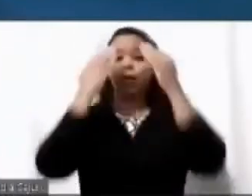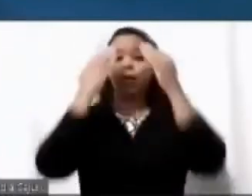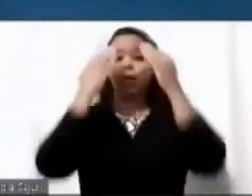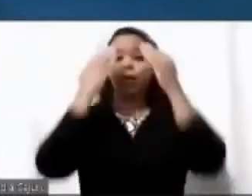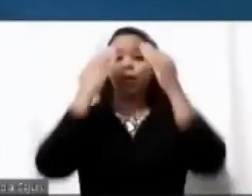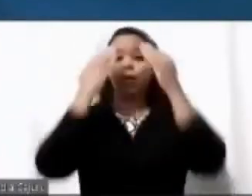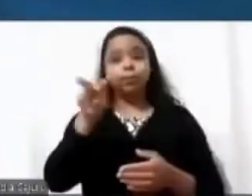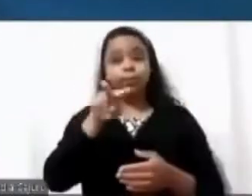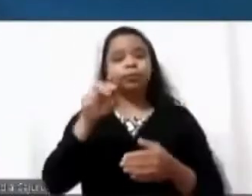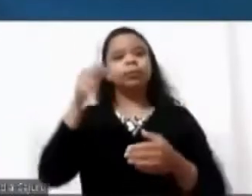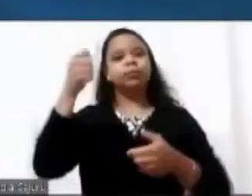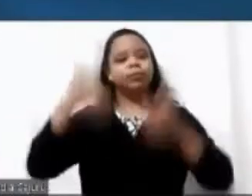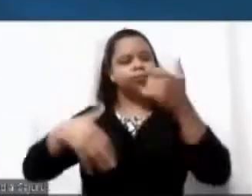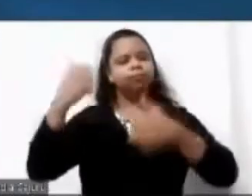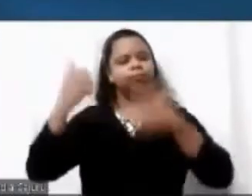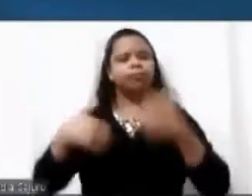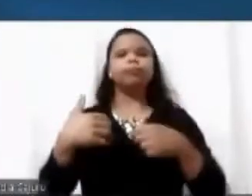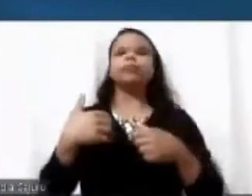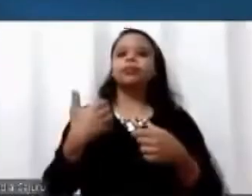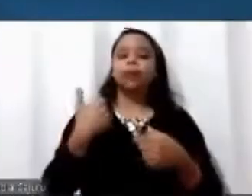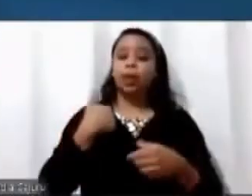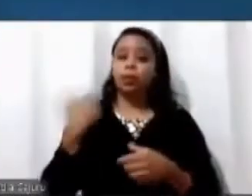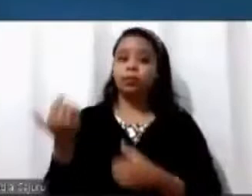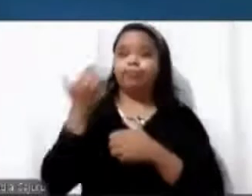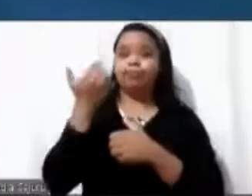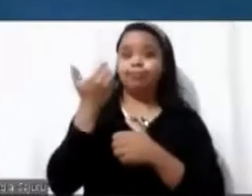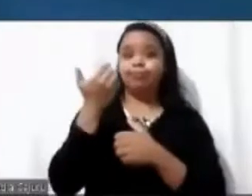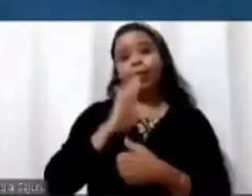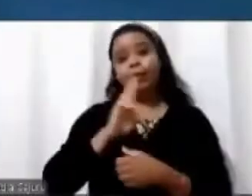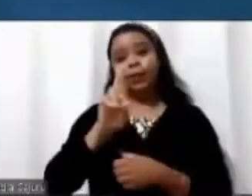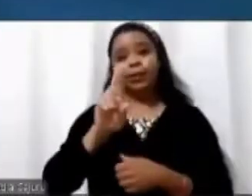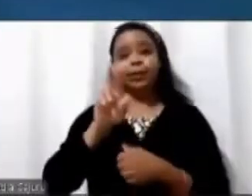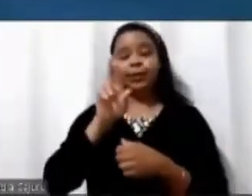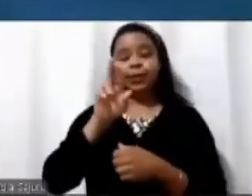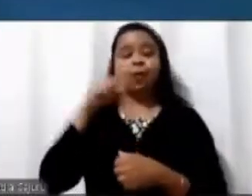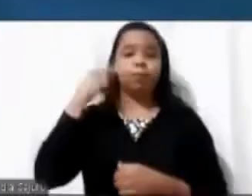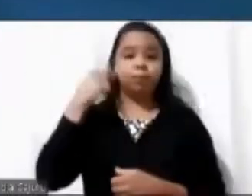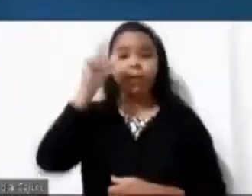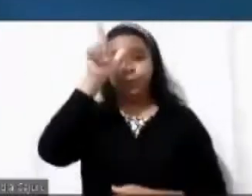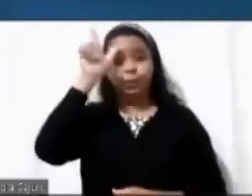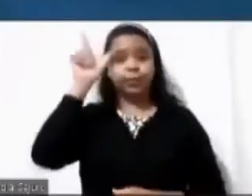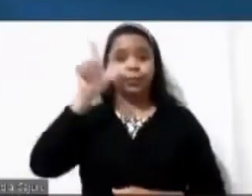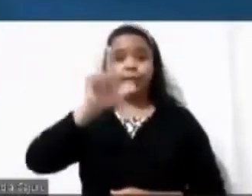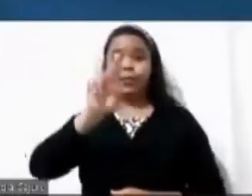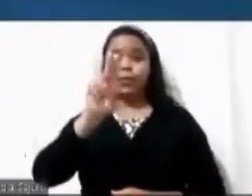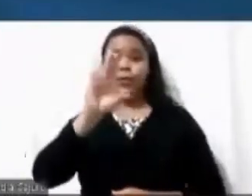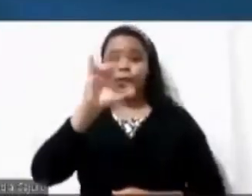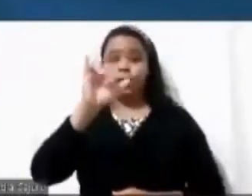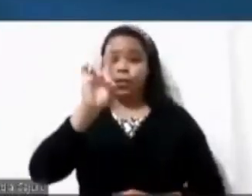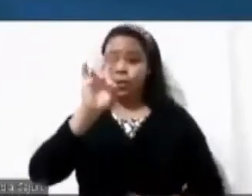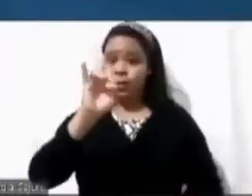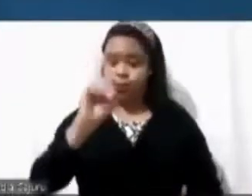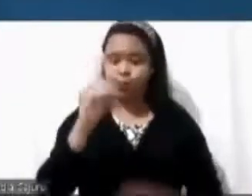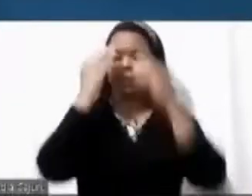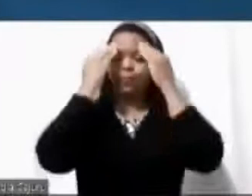pessoa do Dr. Lucídio, né, a oportunidade de termos essas explanações. Agradeço aos